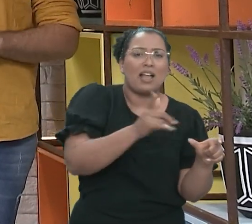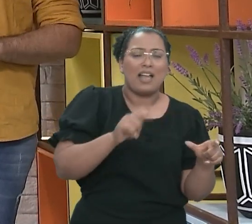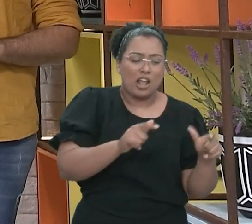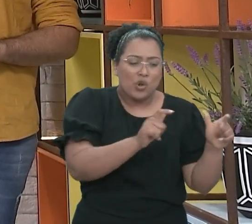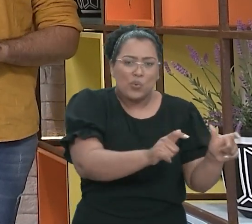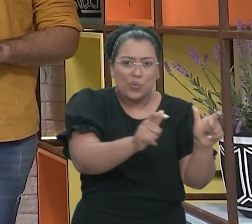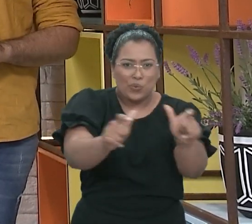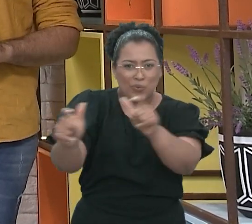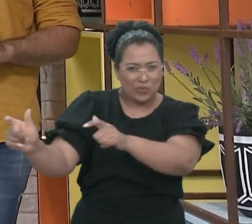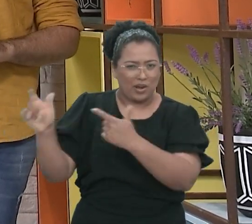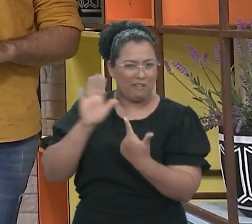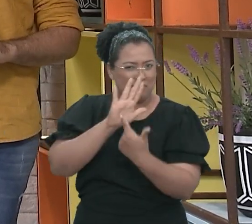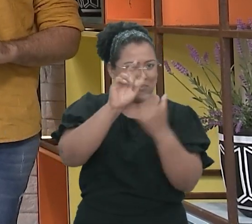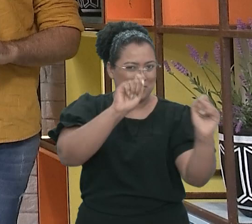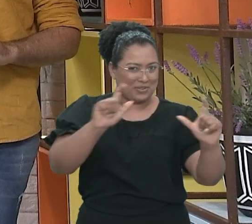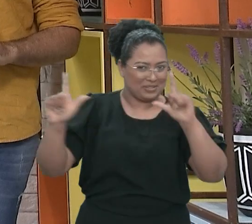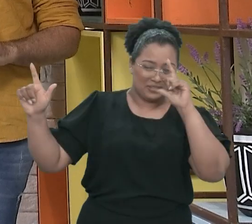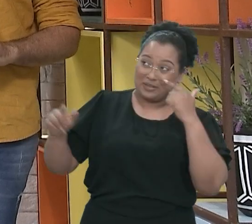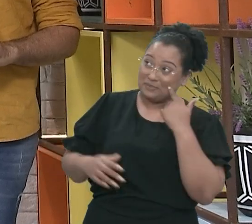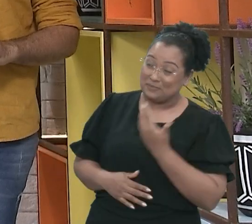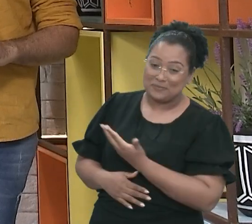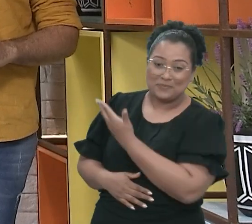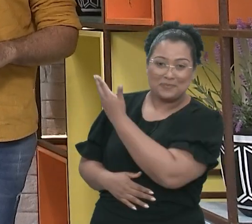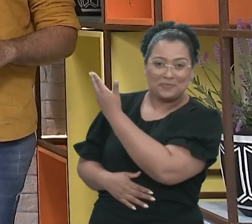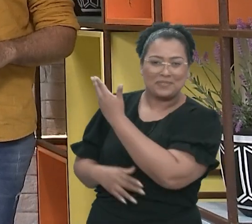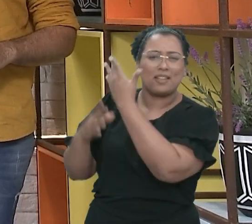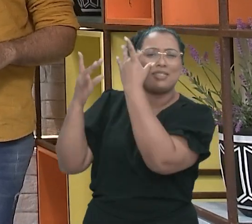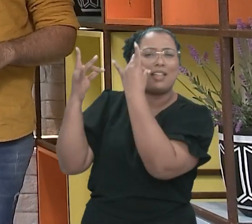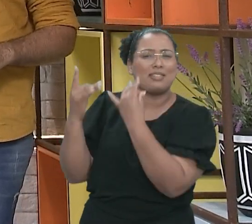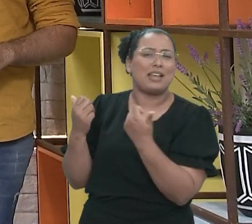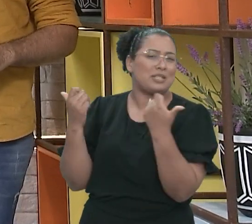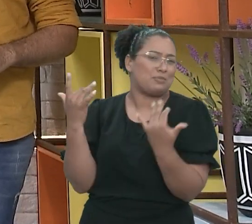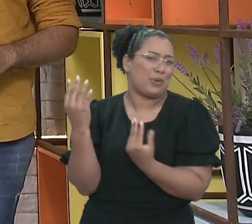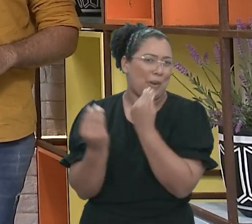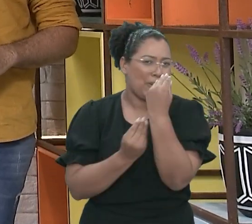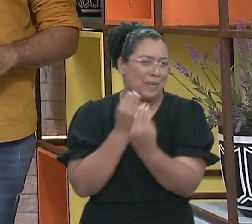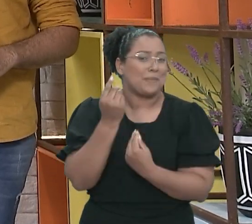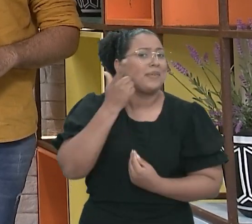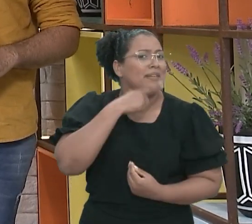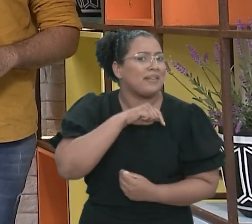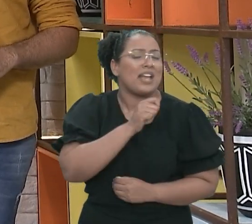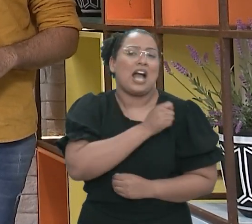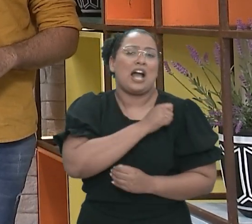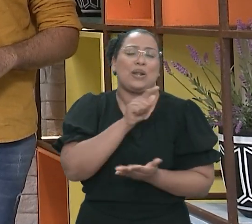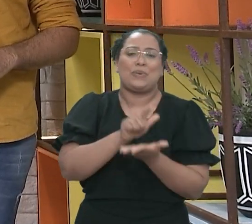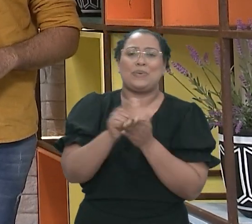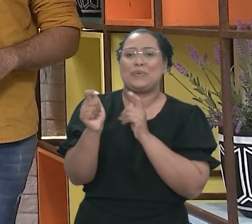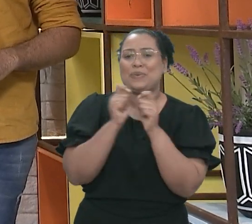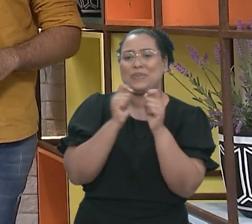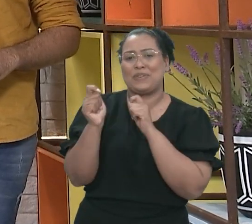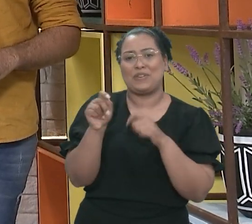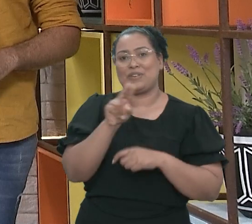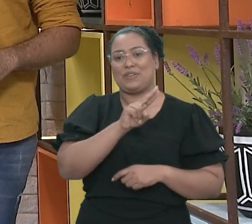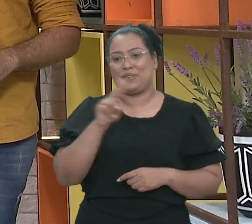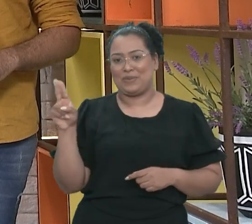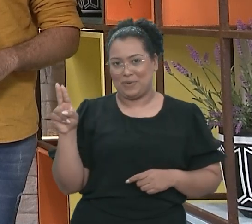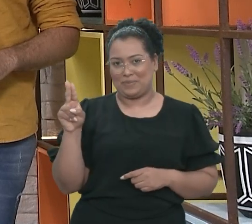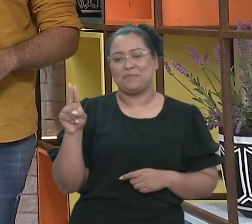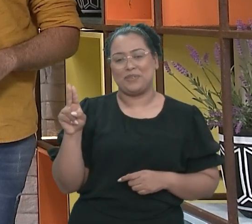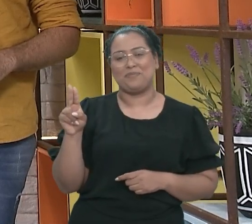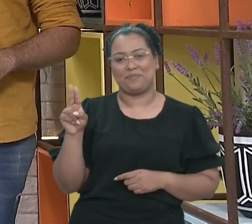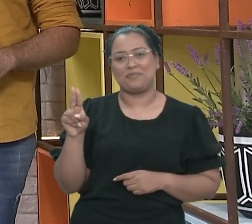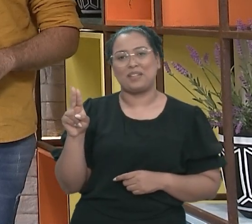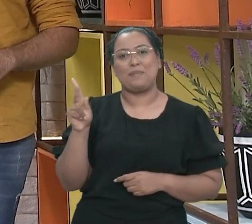que vocês vão ver agora na imagem. Quem traz mais detalhes para a gente são os estudantes de jornalismo da UFG, com a orientação